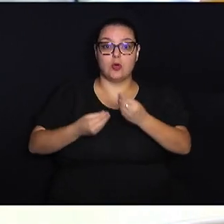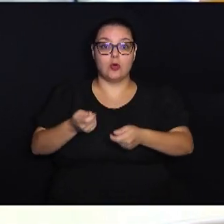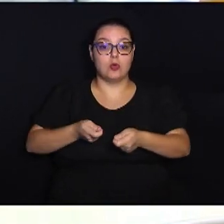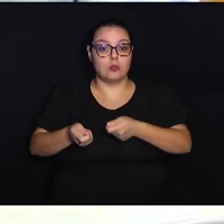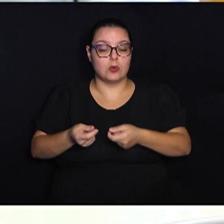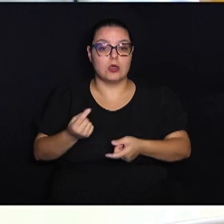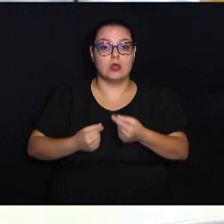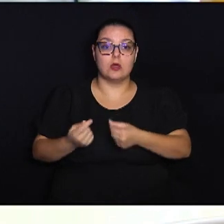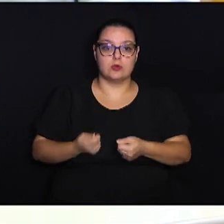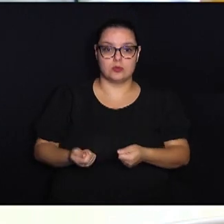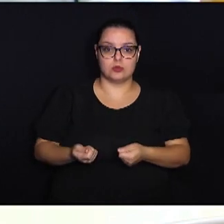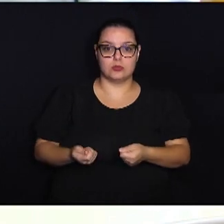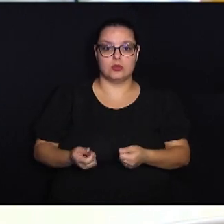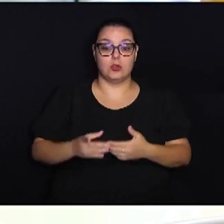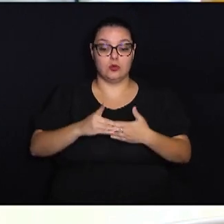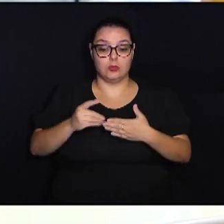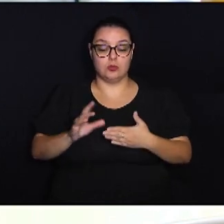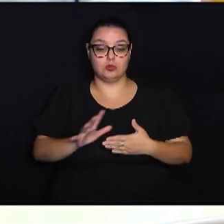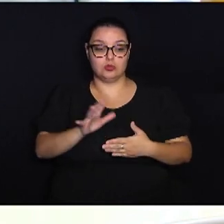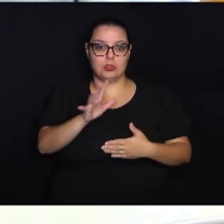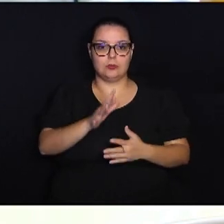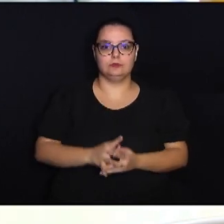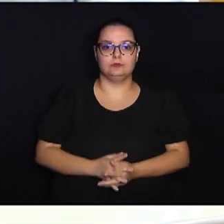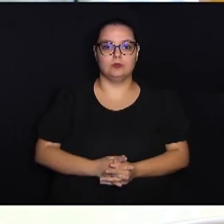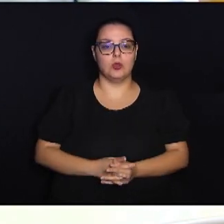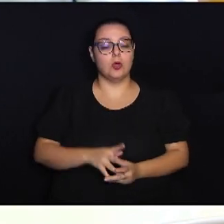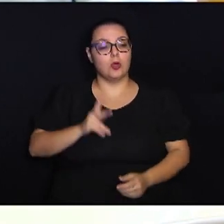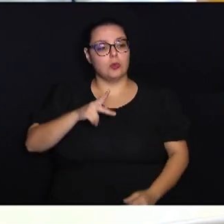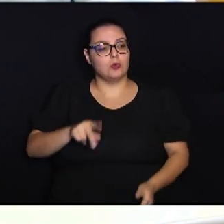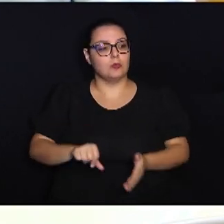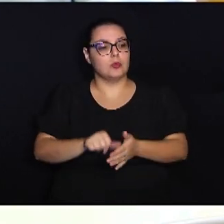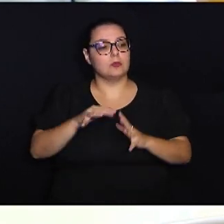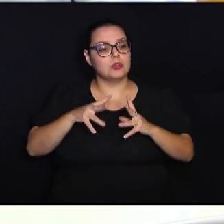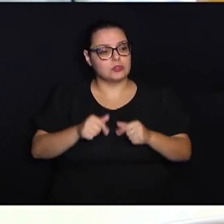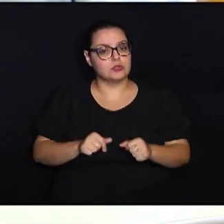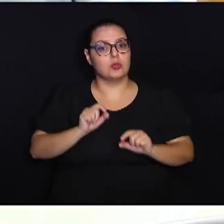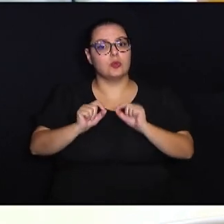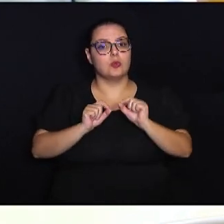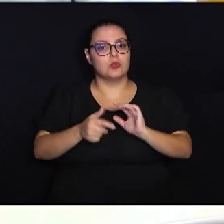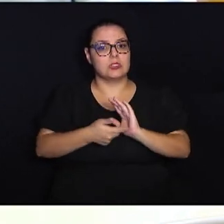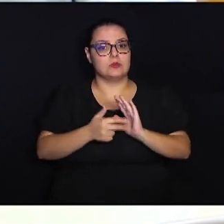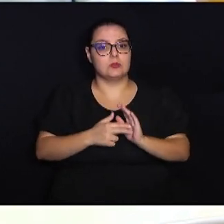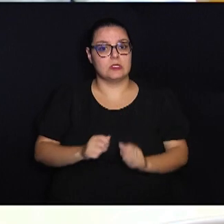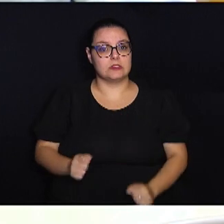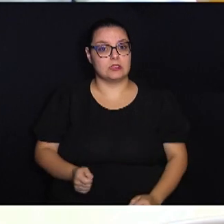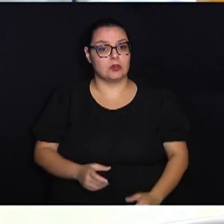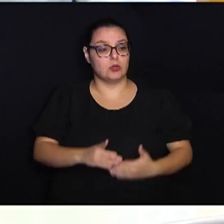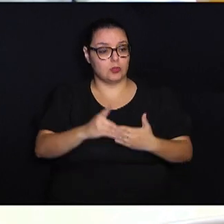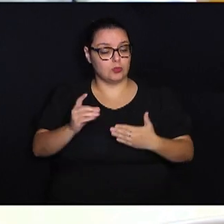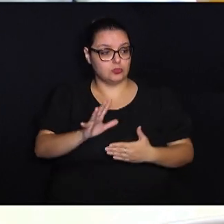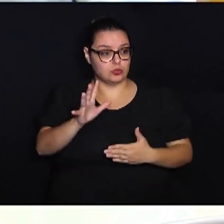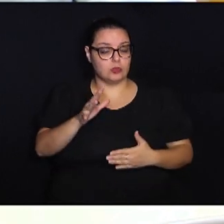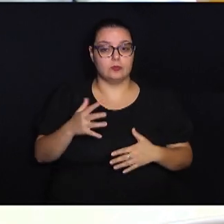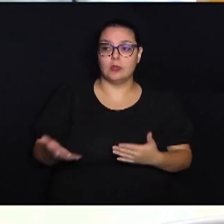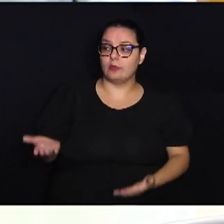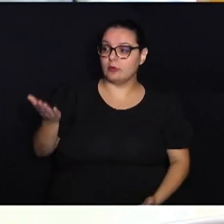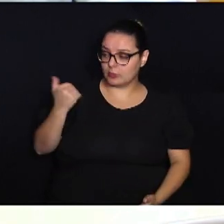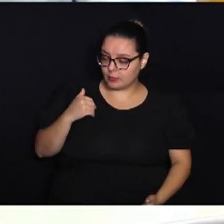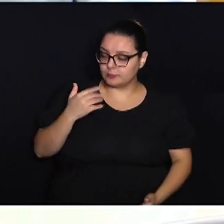representar o mundo afora. Tanto o Islan quanto a Glória são fundadores de um lindo e importante projeto que tem